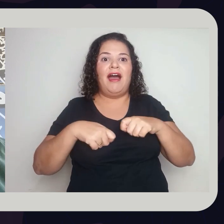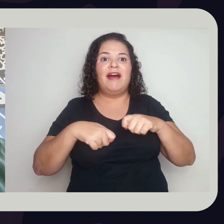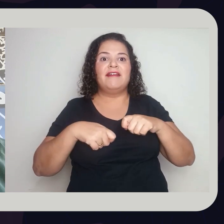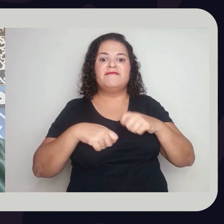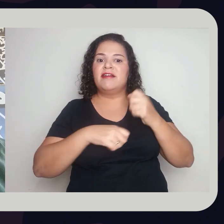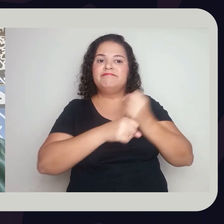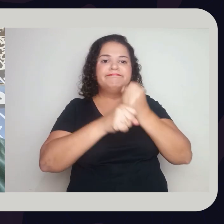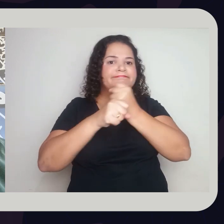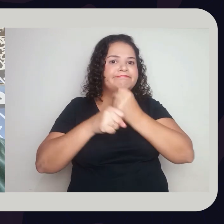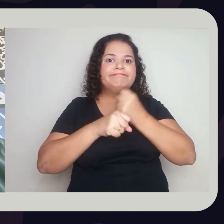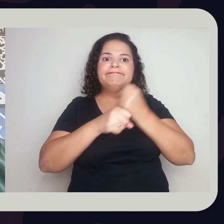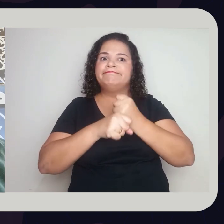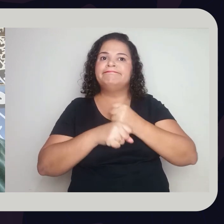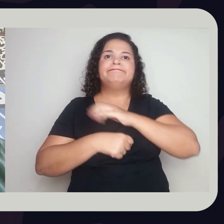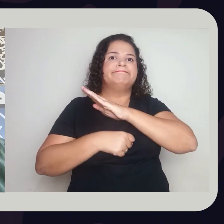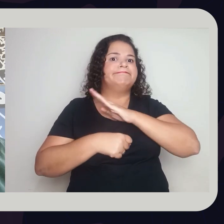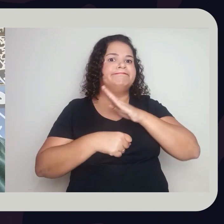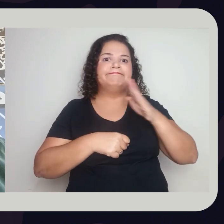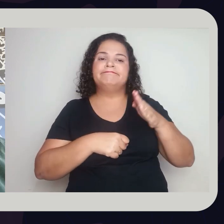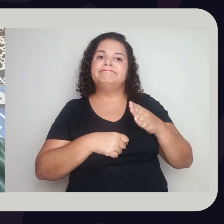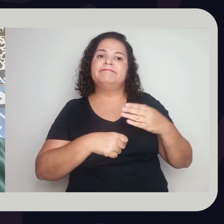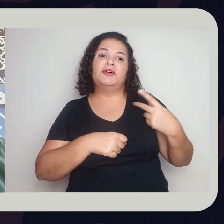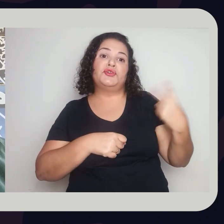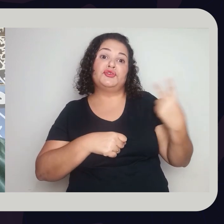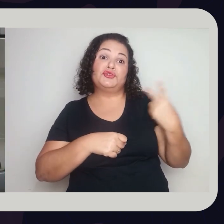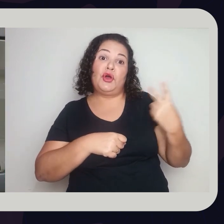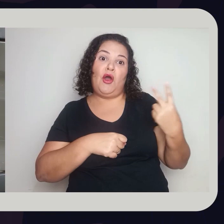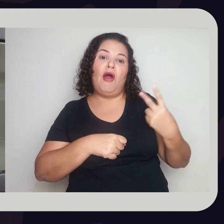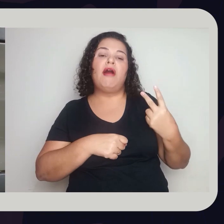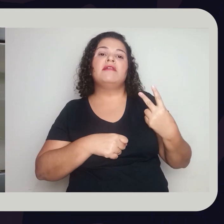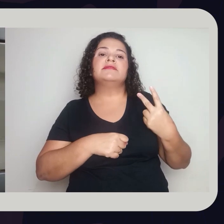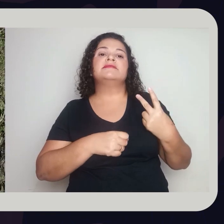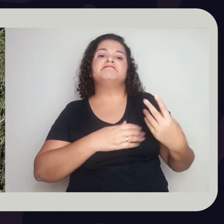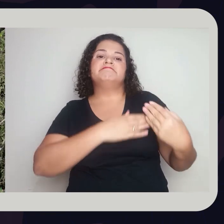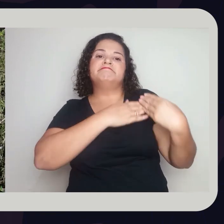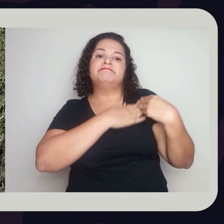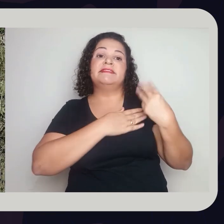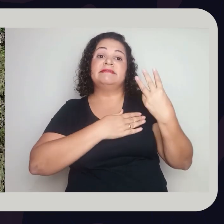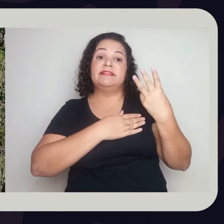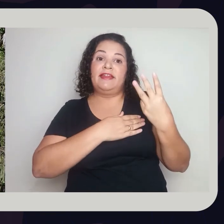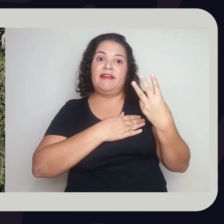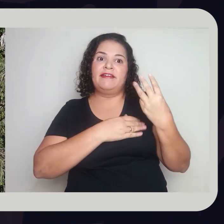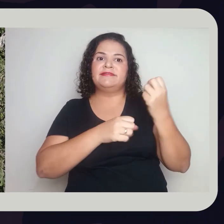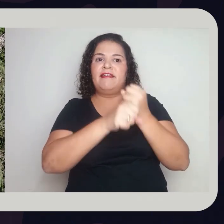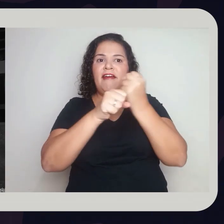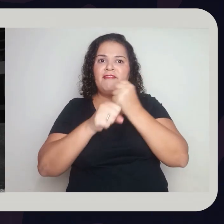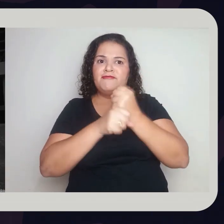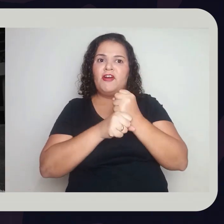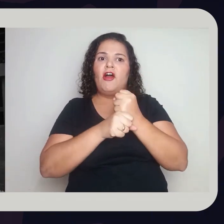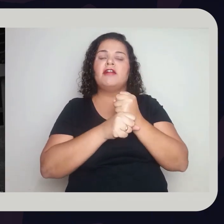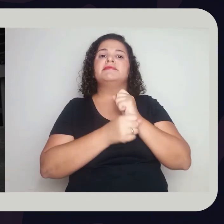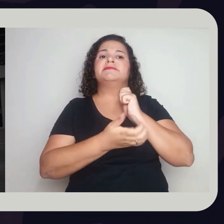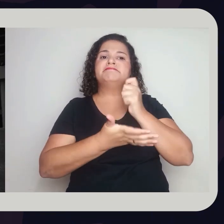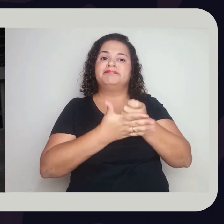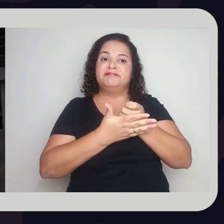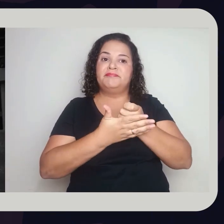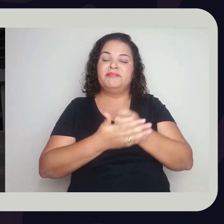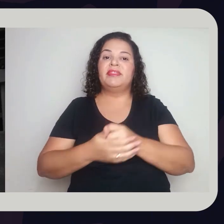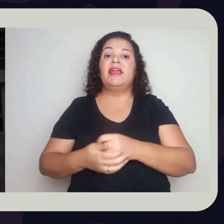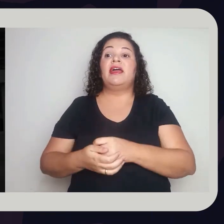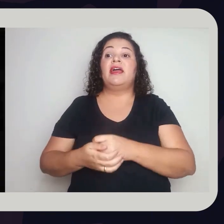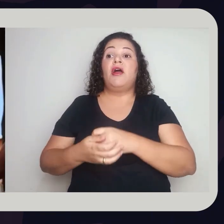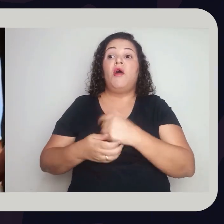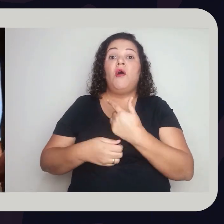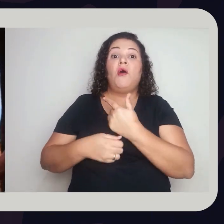no que faz e precisava rodar esse projeto na estrada, então a gente arcou com 3 reformas e conseguimos